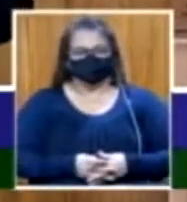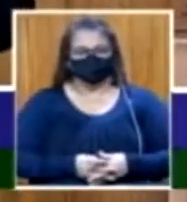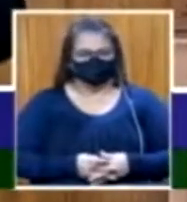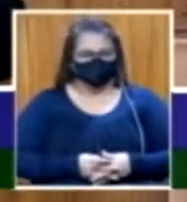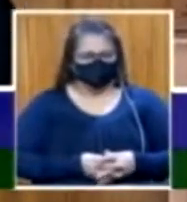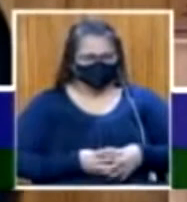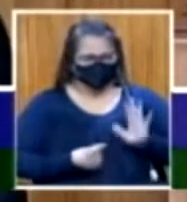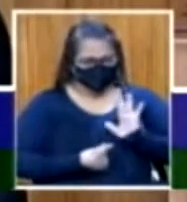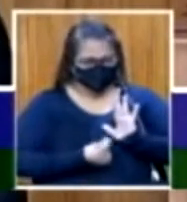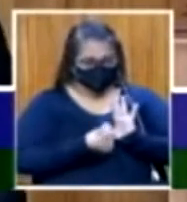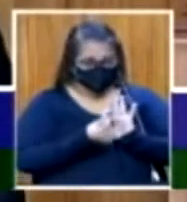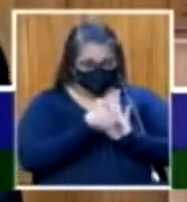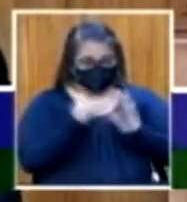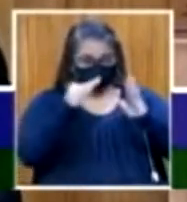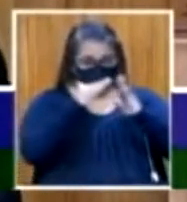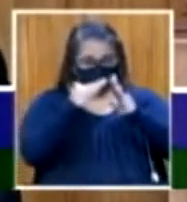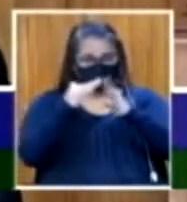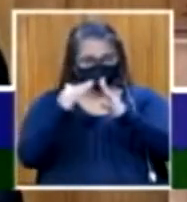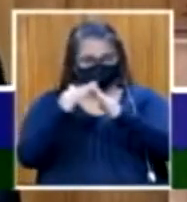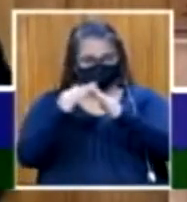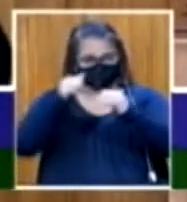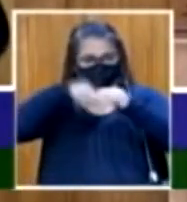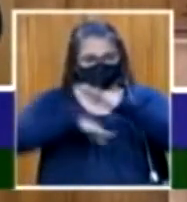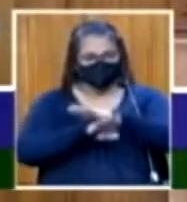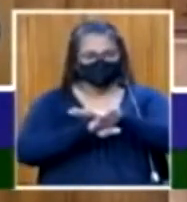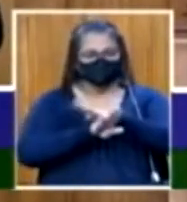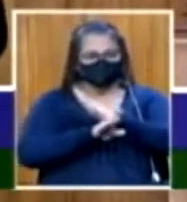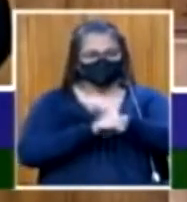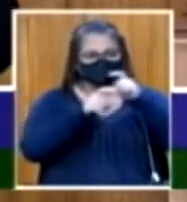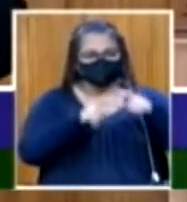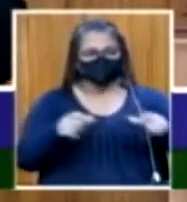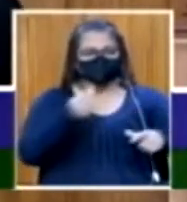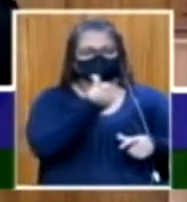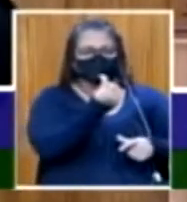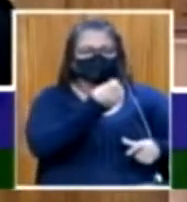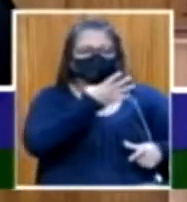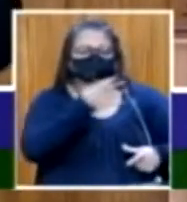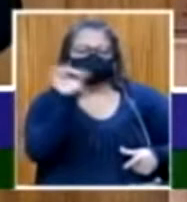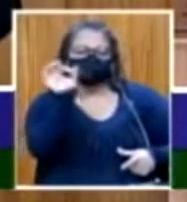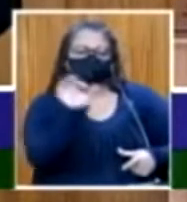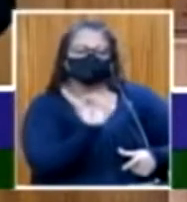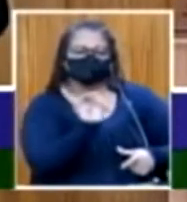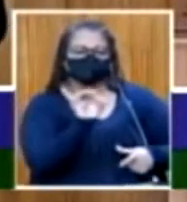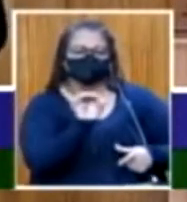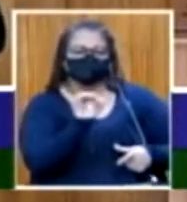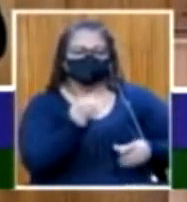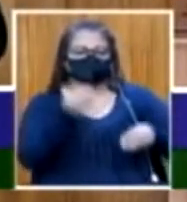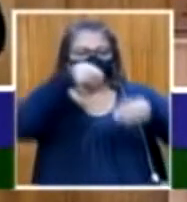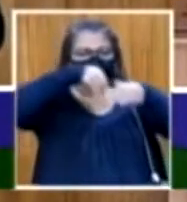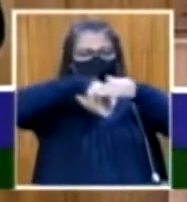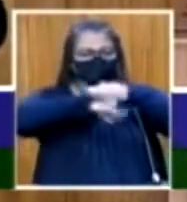Os fundos imobiliários foram responsáveis por 64% dos investimentos